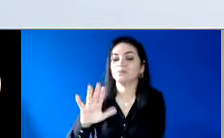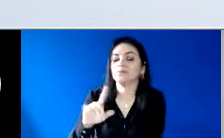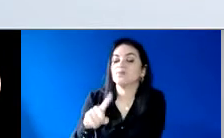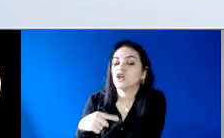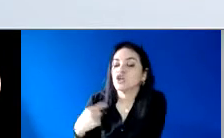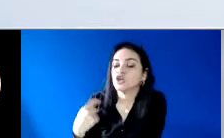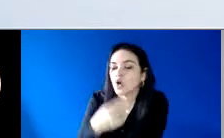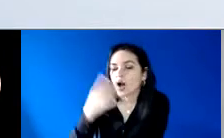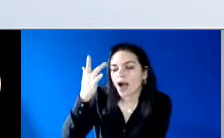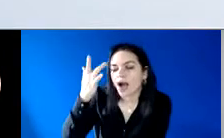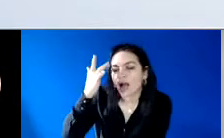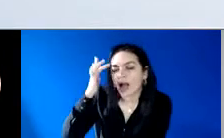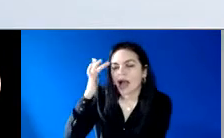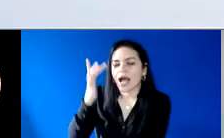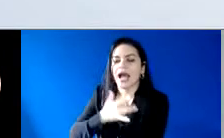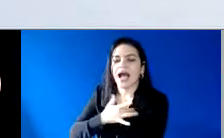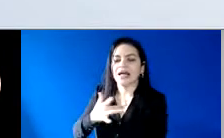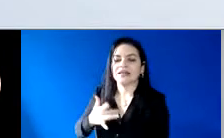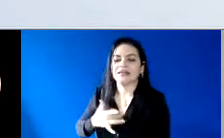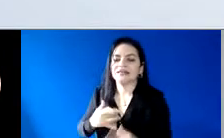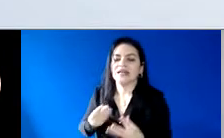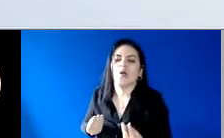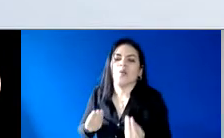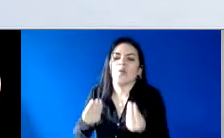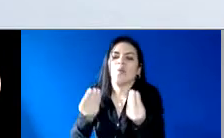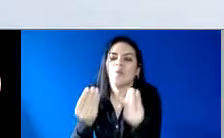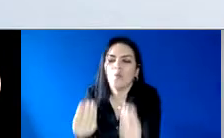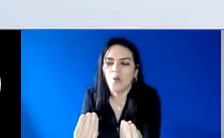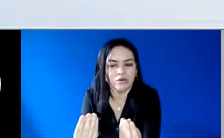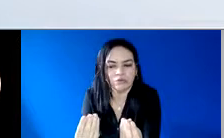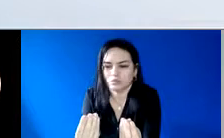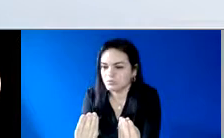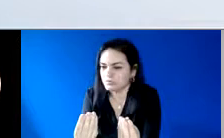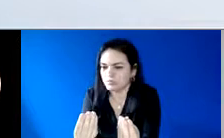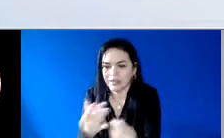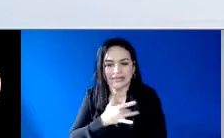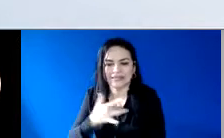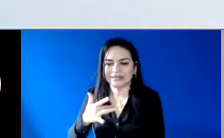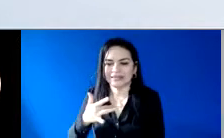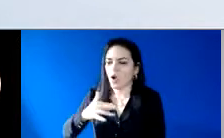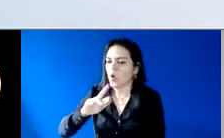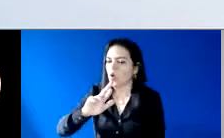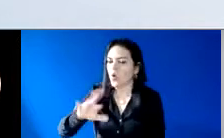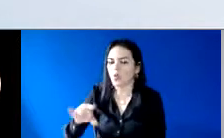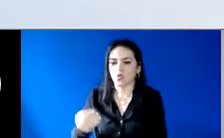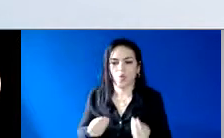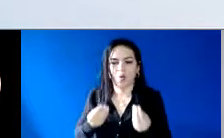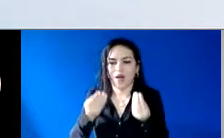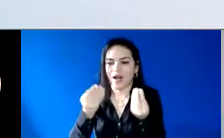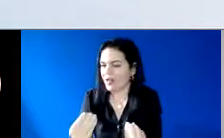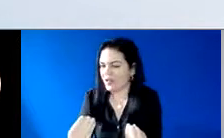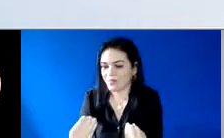a saúde é uma oferta. Não, minha gente, saúde não é uma oferta, saúde é uma